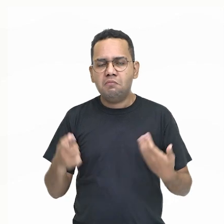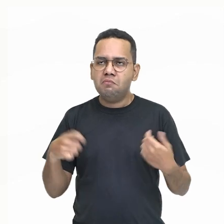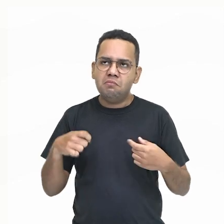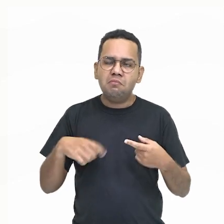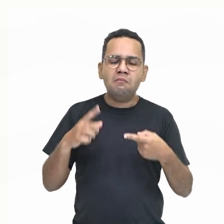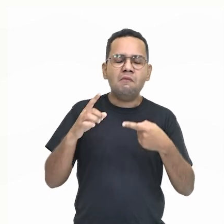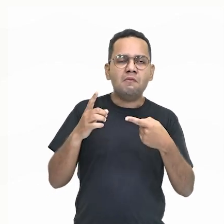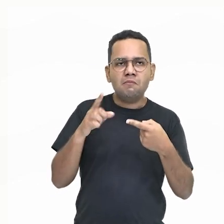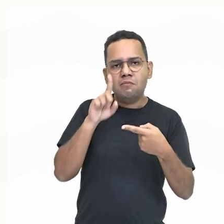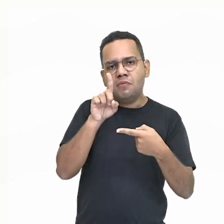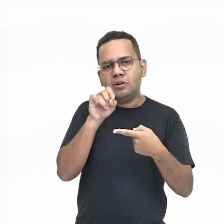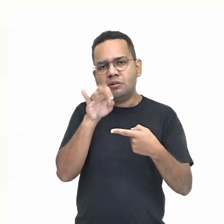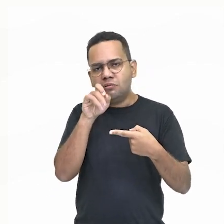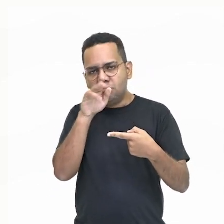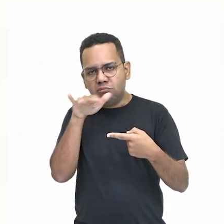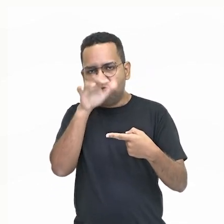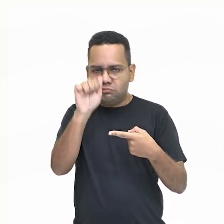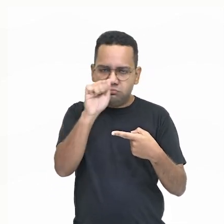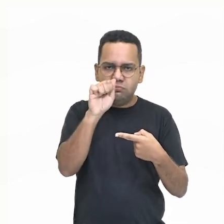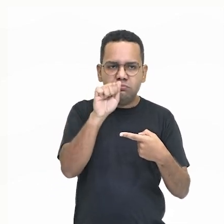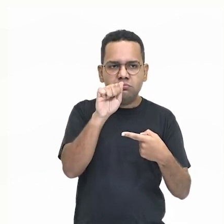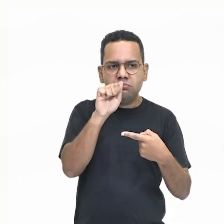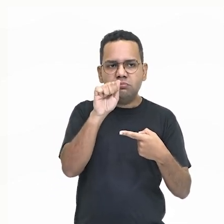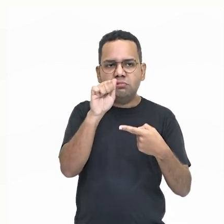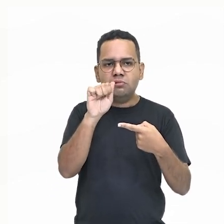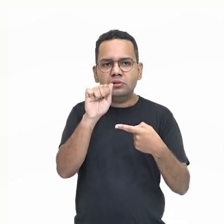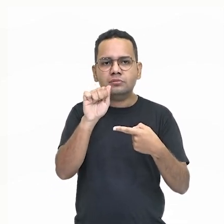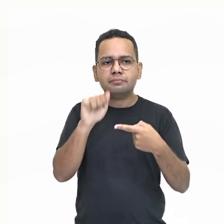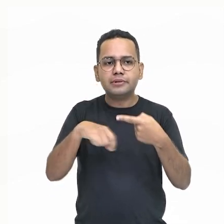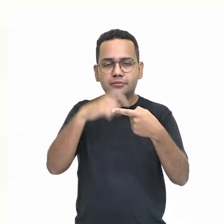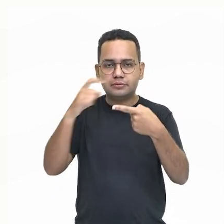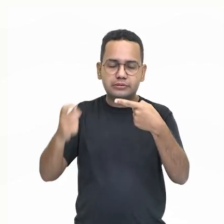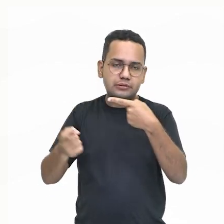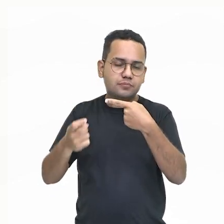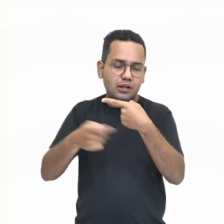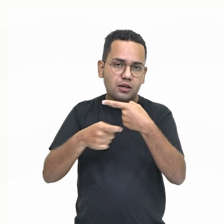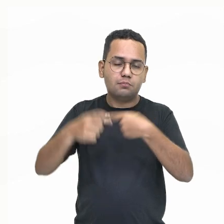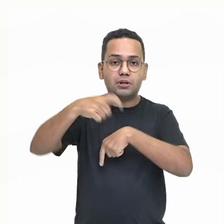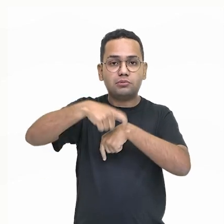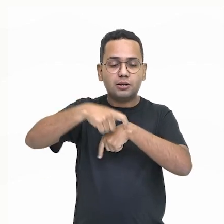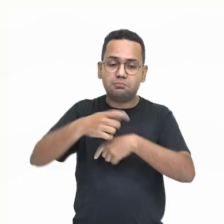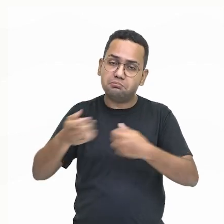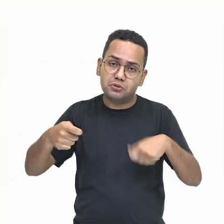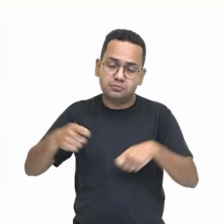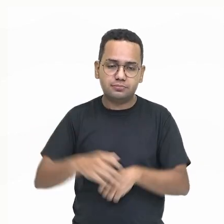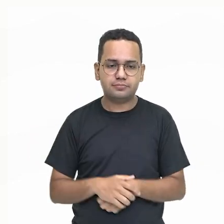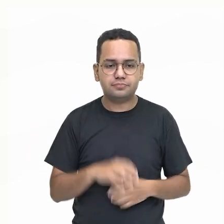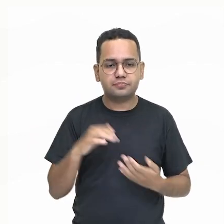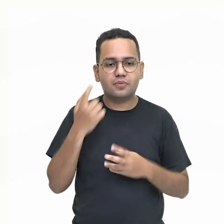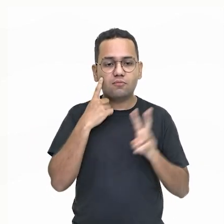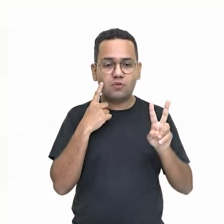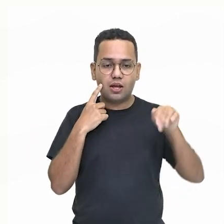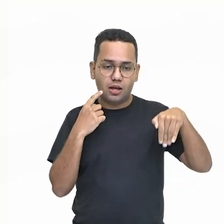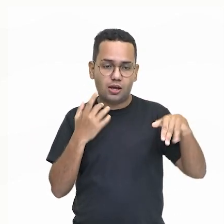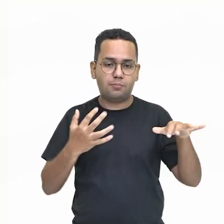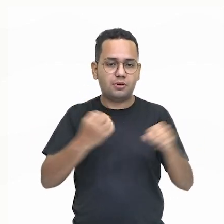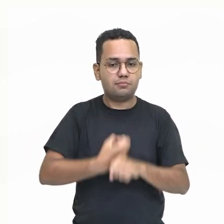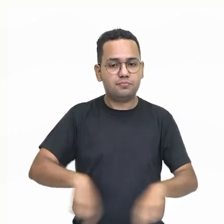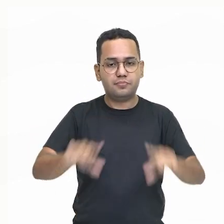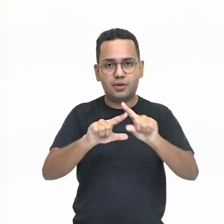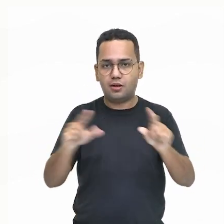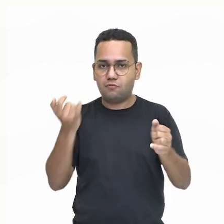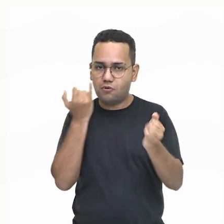gasto para percorrer essa distância nessa nessa equação VM é a velocidade média